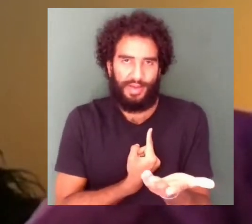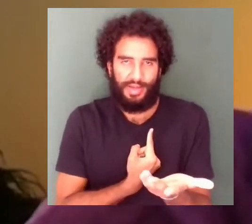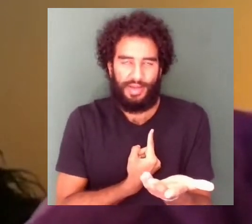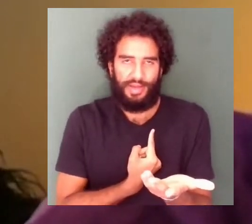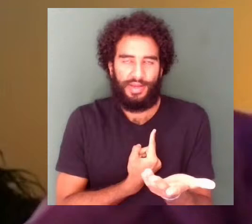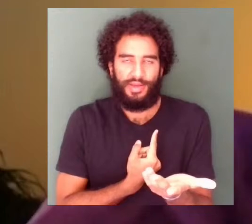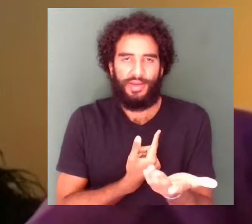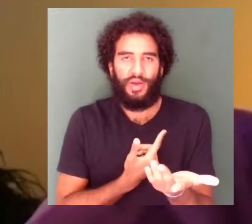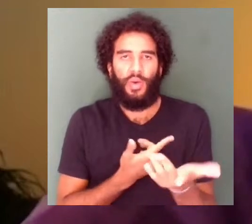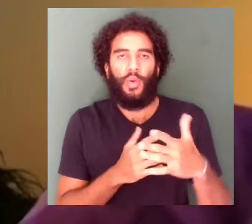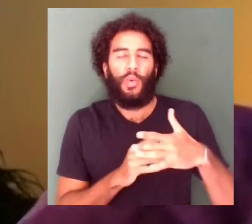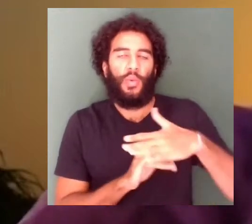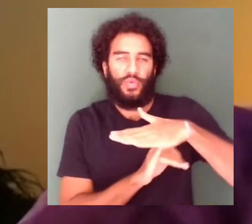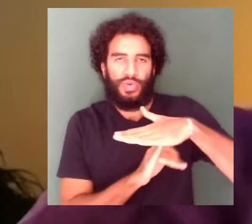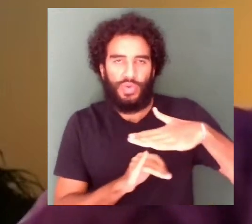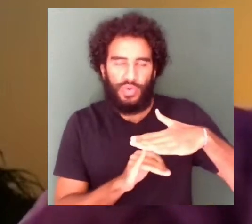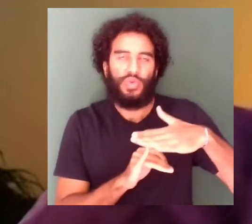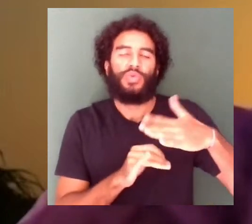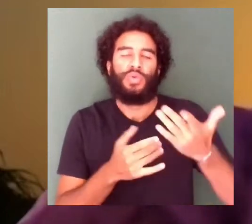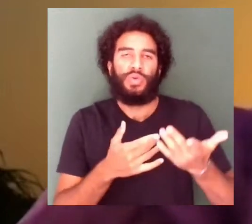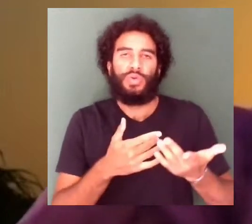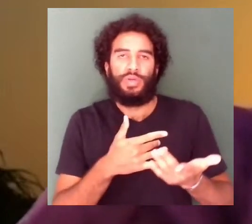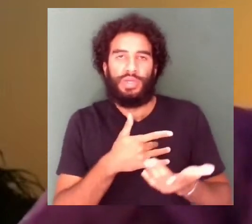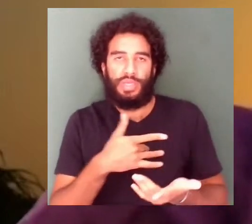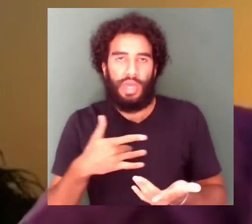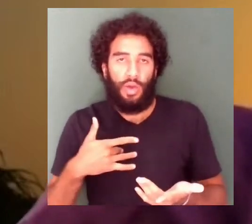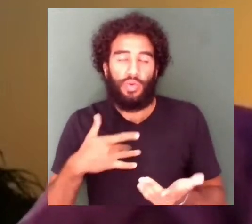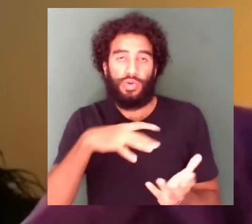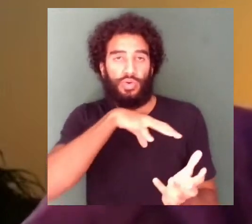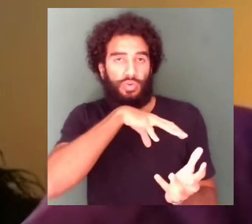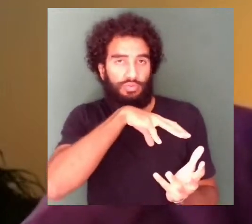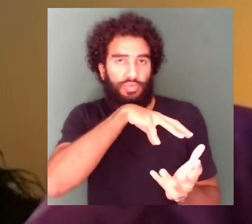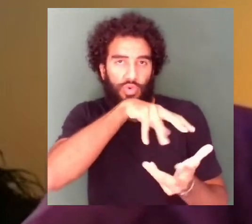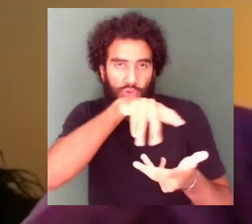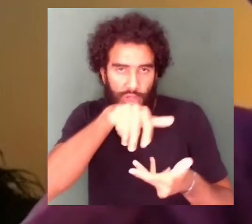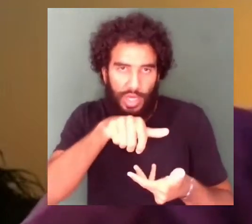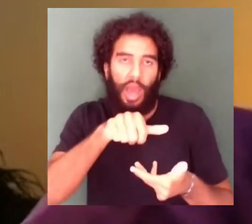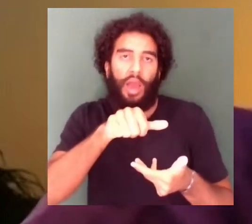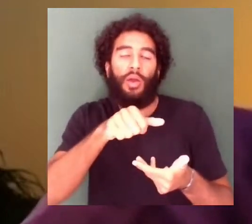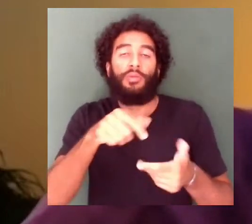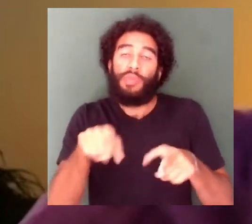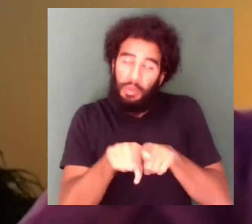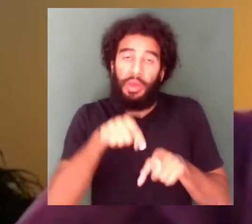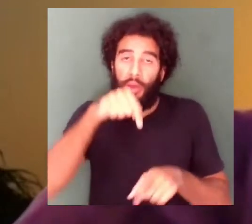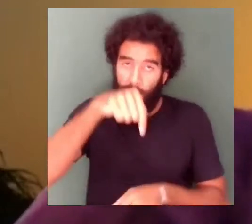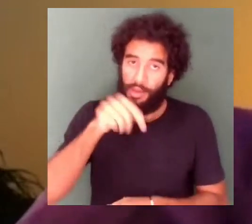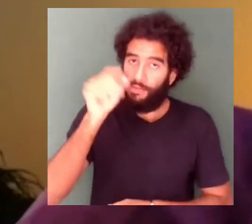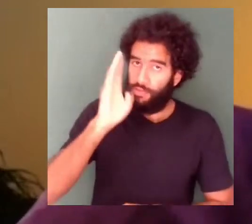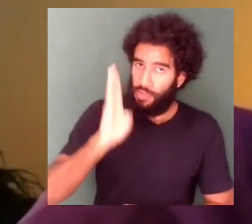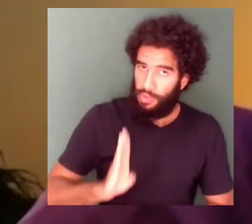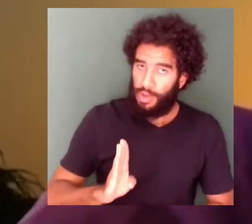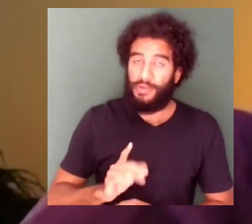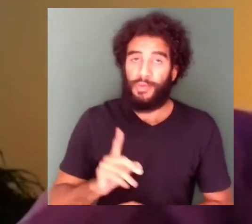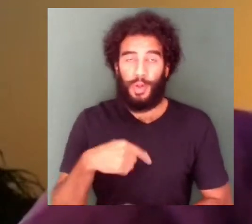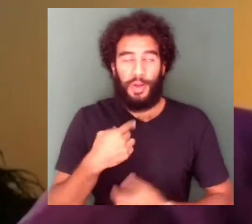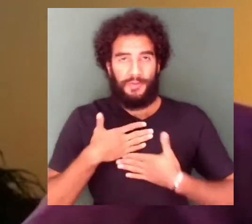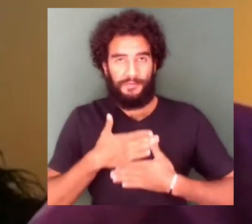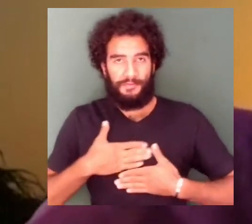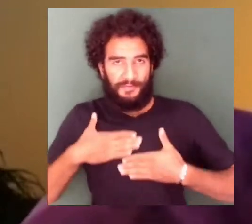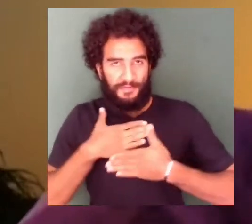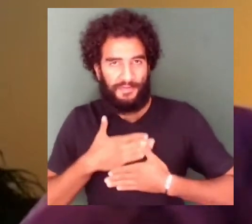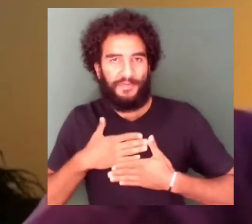Pan-Americana de Saúde, tanto a nível global, regional, aqui no Brasil também. Estamos muito satisfeitas de estar